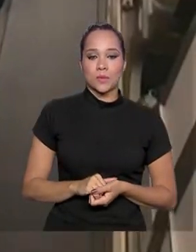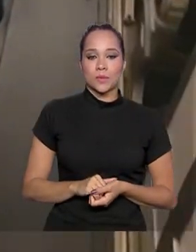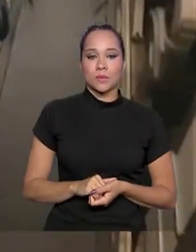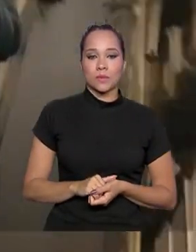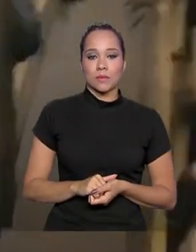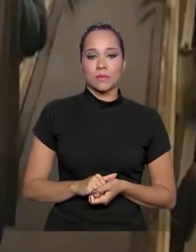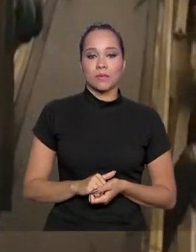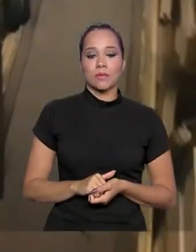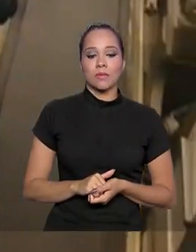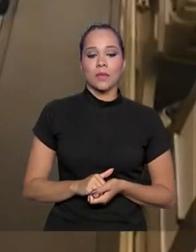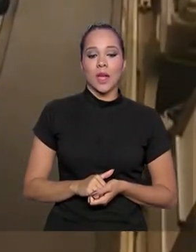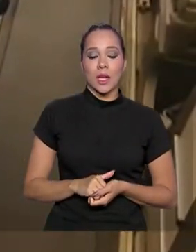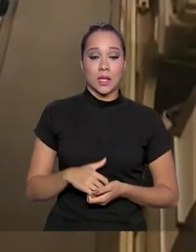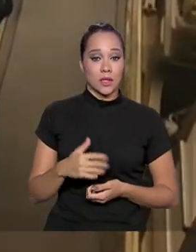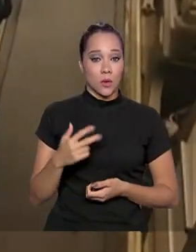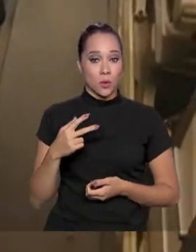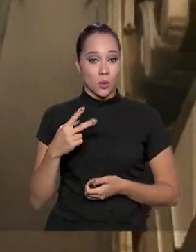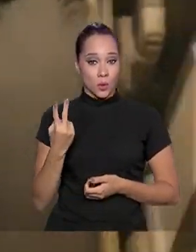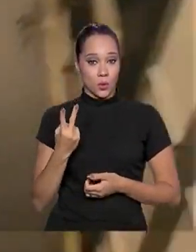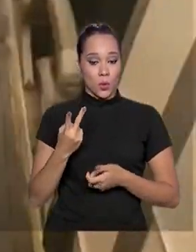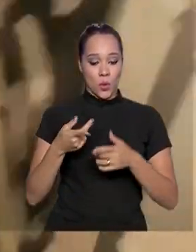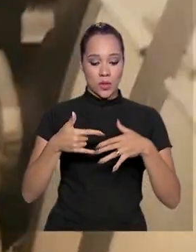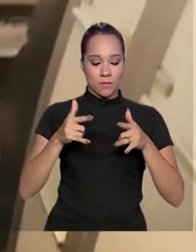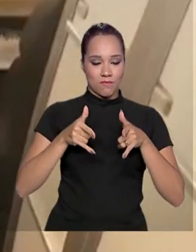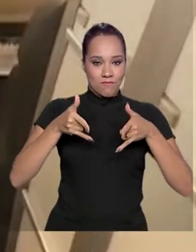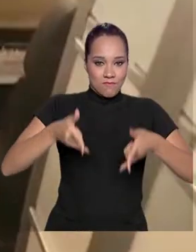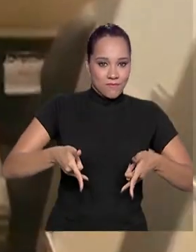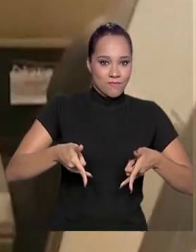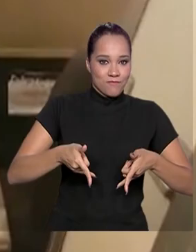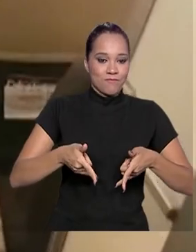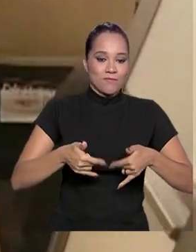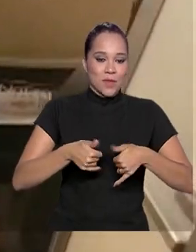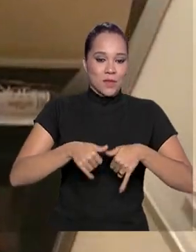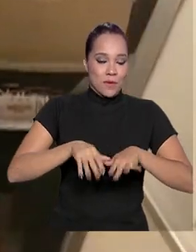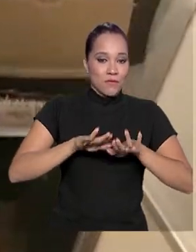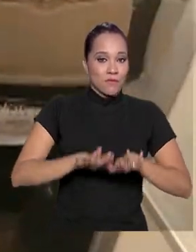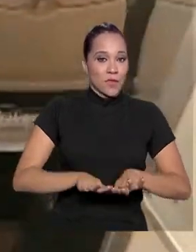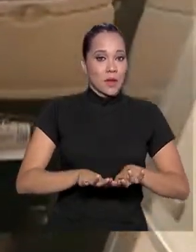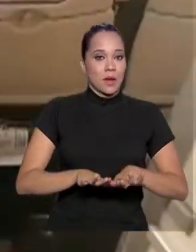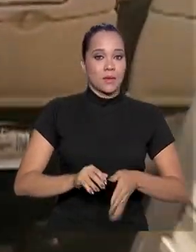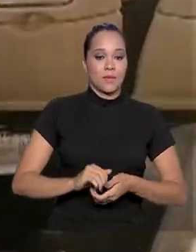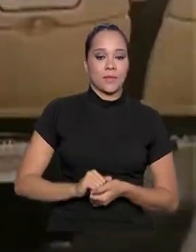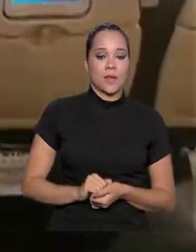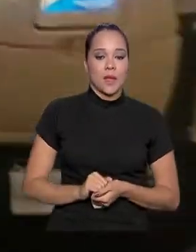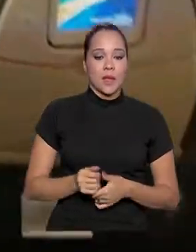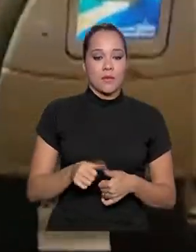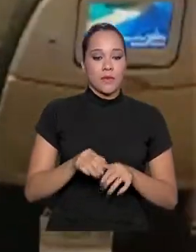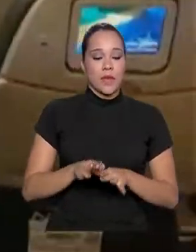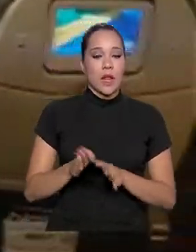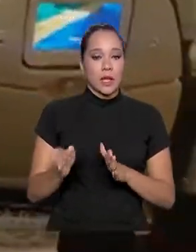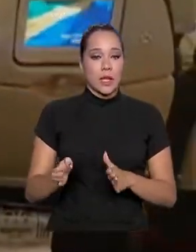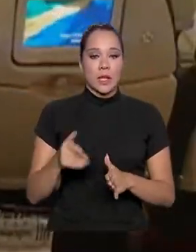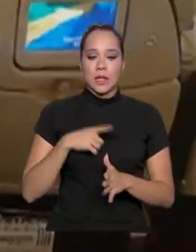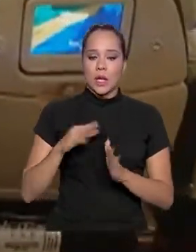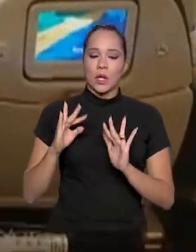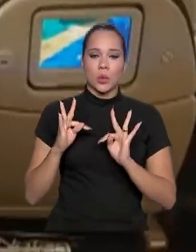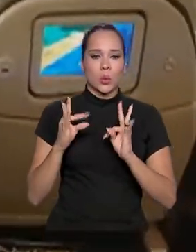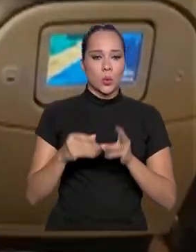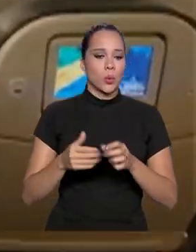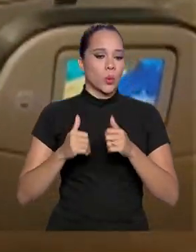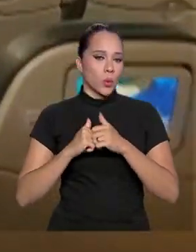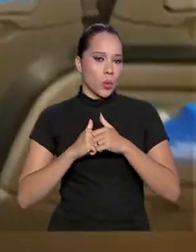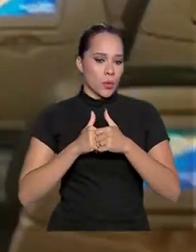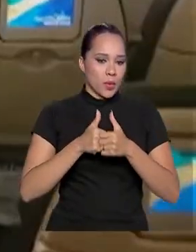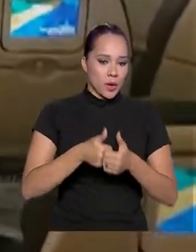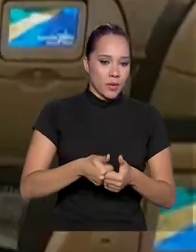Aqui são duas marcas improvisadas na aeronave. Eles ficarão alojados aqui, tendo todo o acompanhamento aí